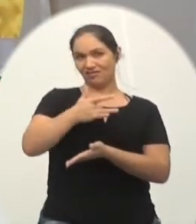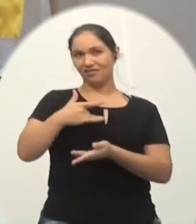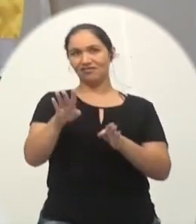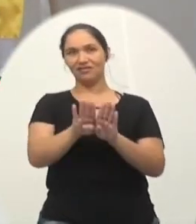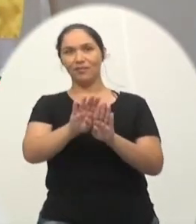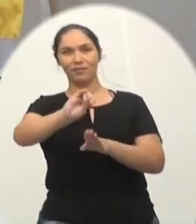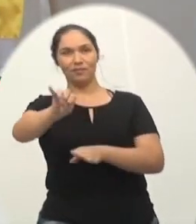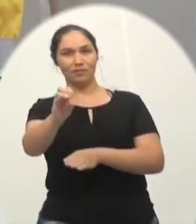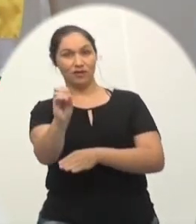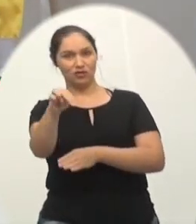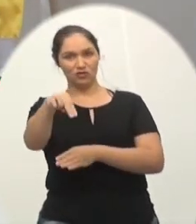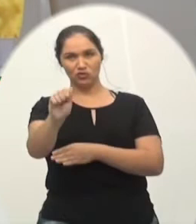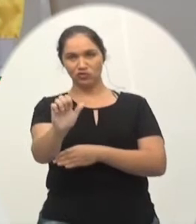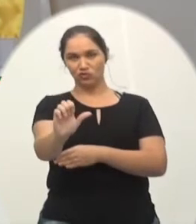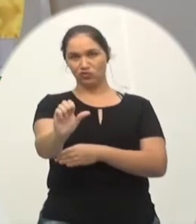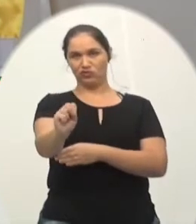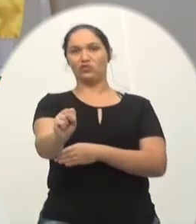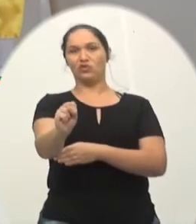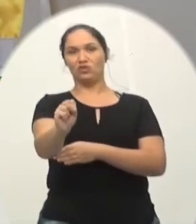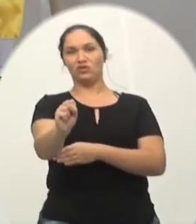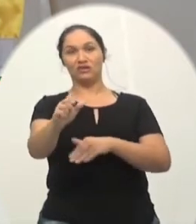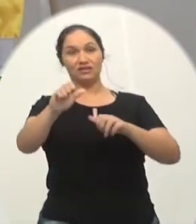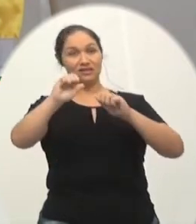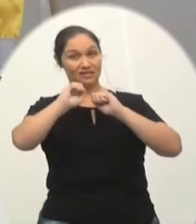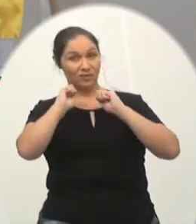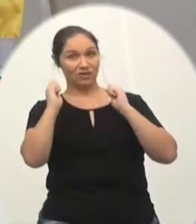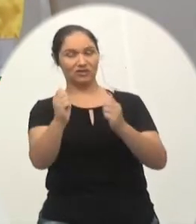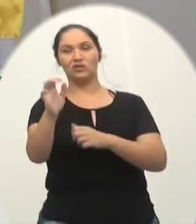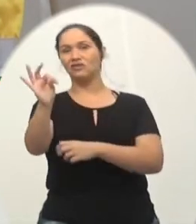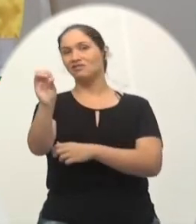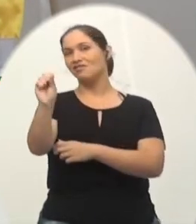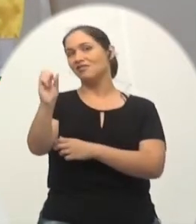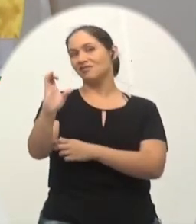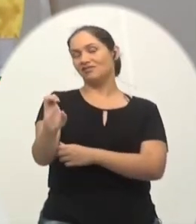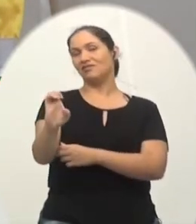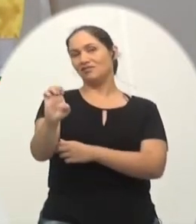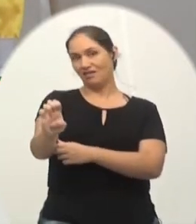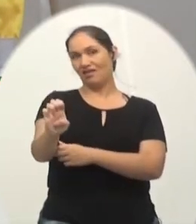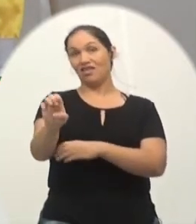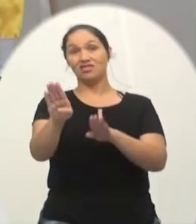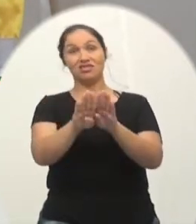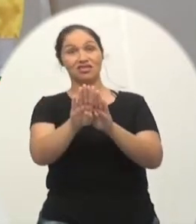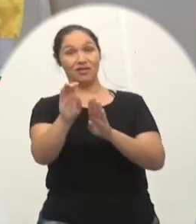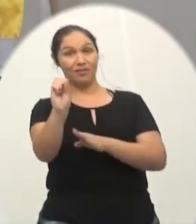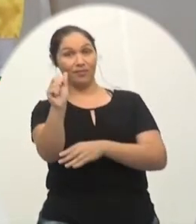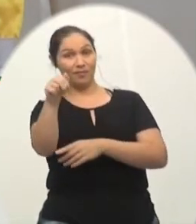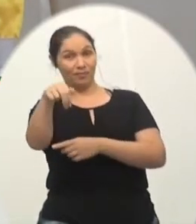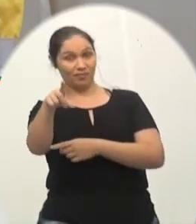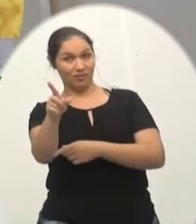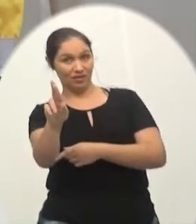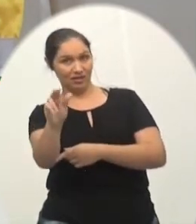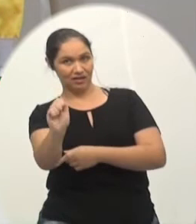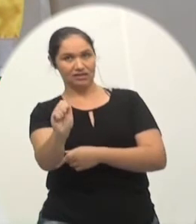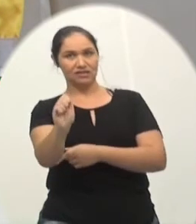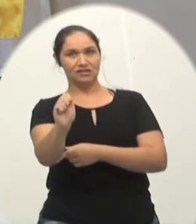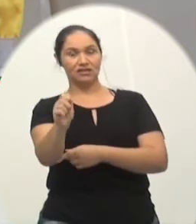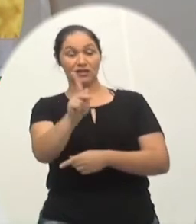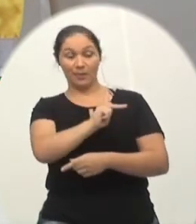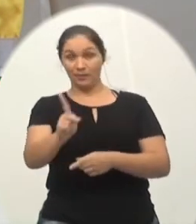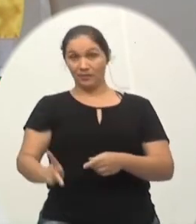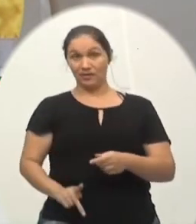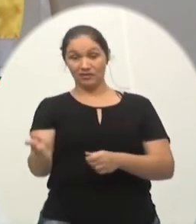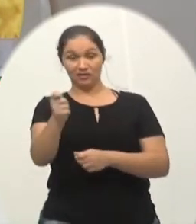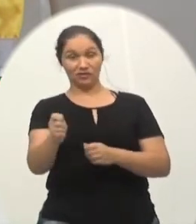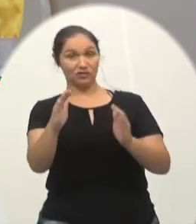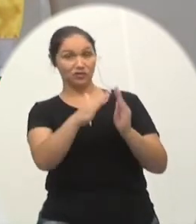também, assessor administrativo do DSE, a Sandrinha, que é presidente da Associação de Moradores do Bairro Operária Nova,